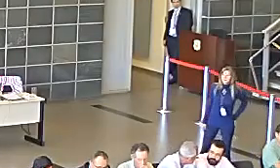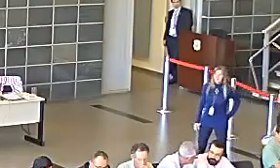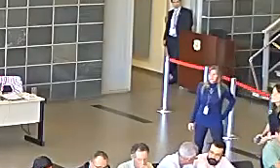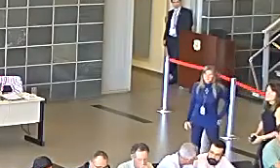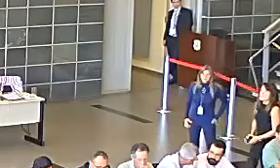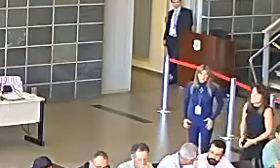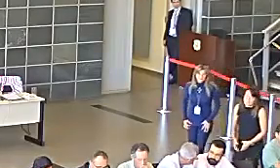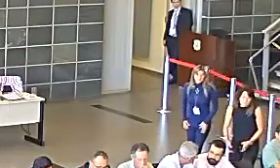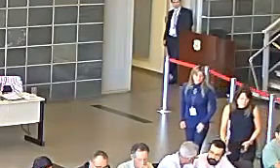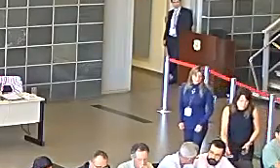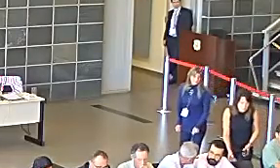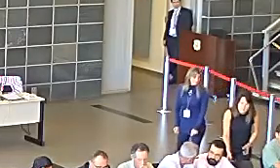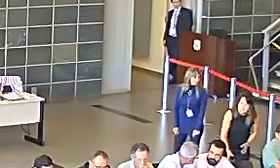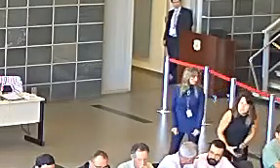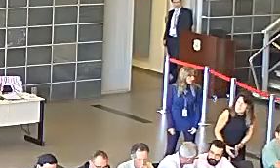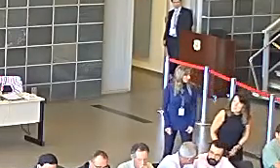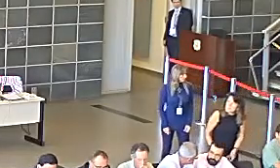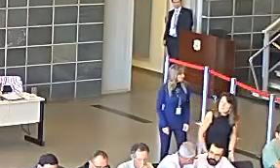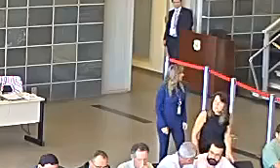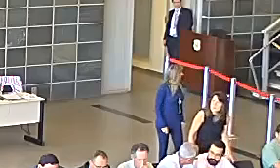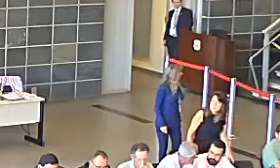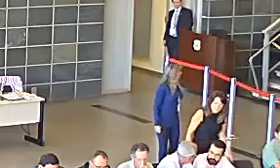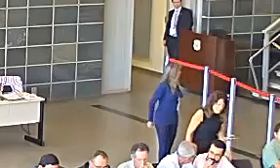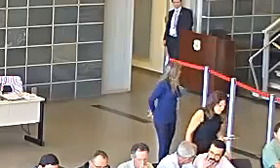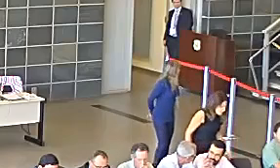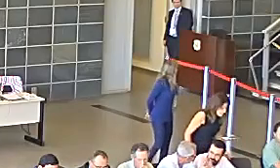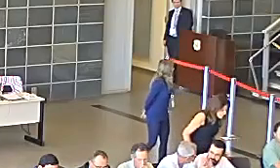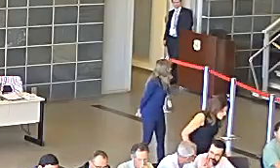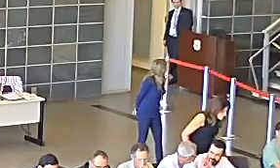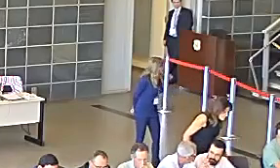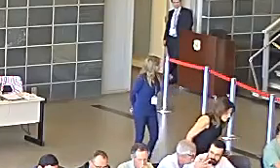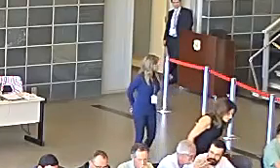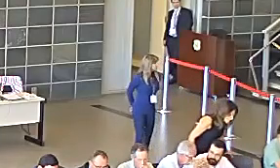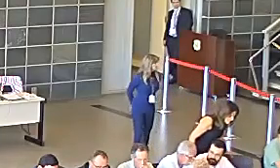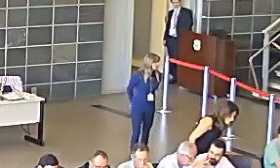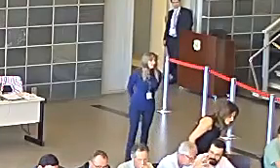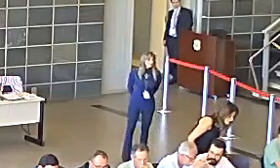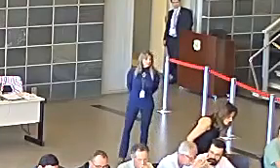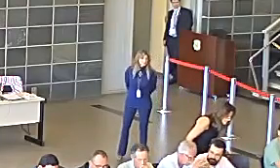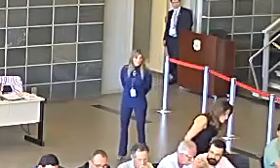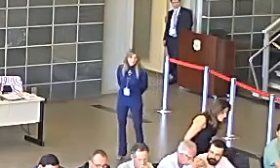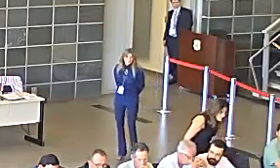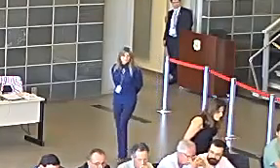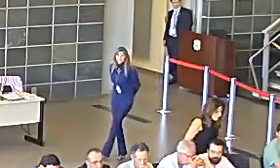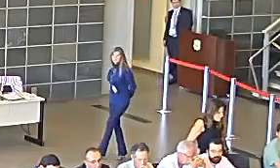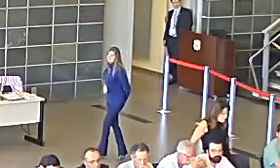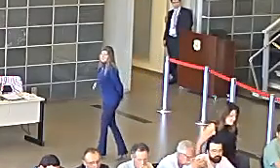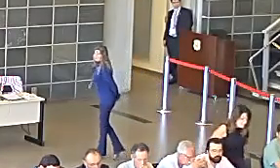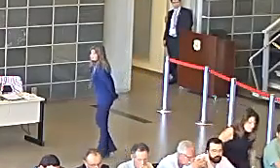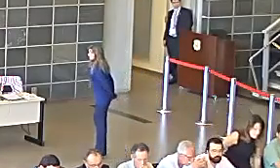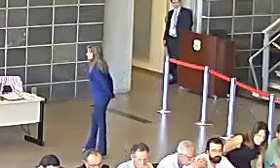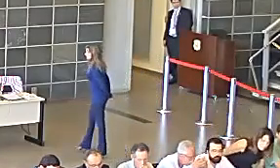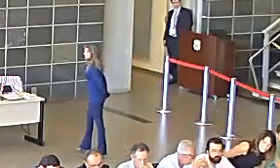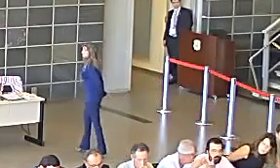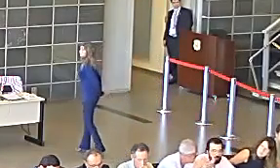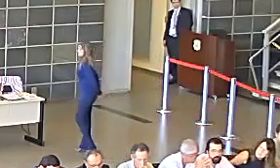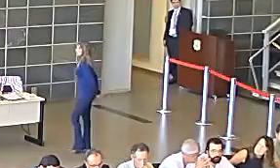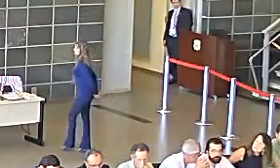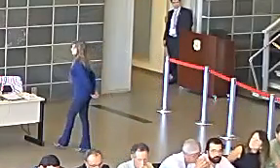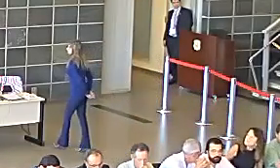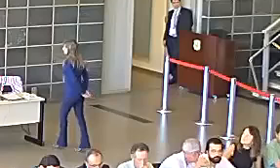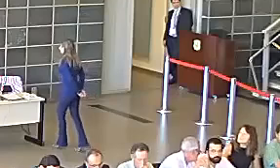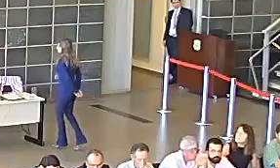fiscalizador das empresa juntamente com sindpass é uma é uma entidade que tá dando uma certa importância pra gente beleza mas